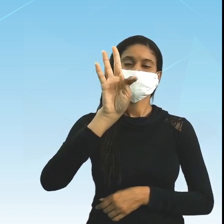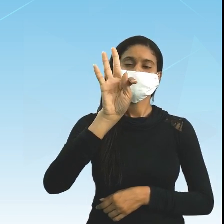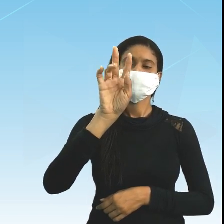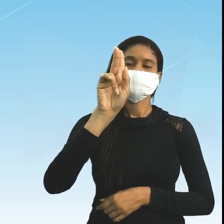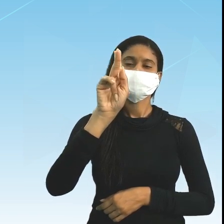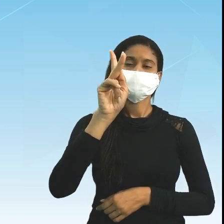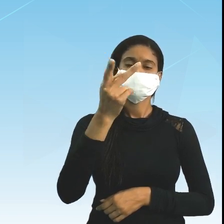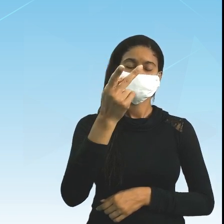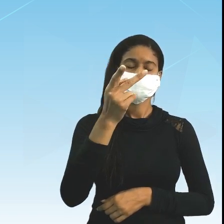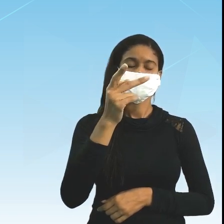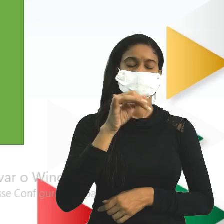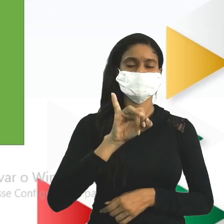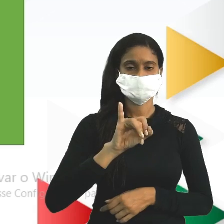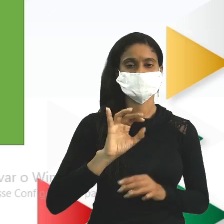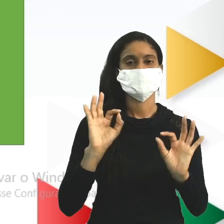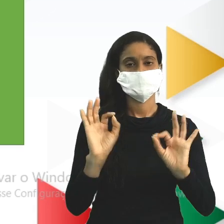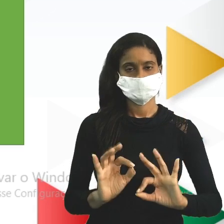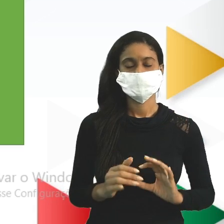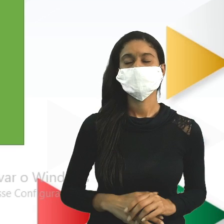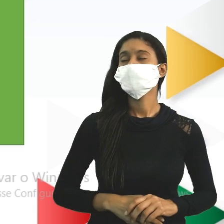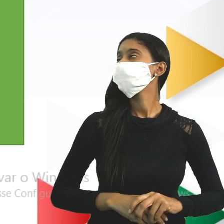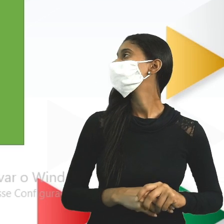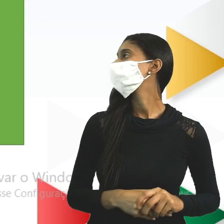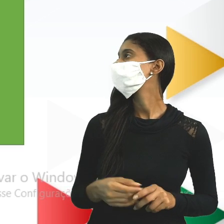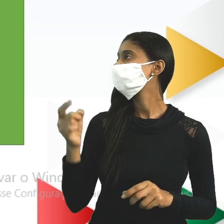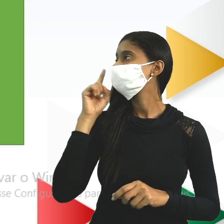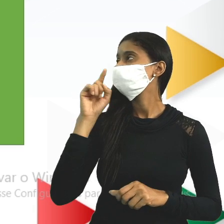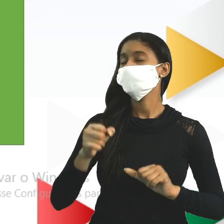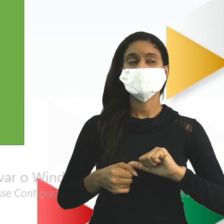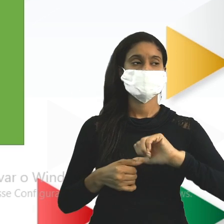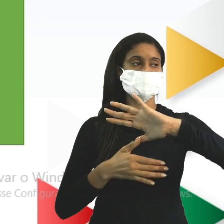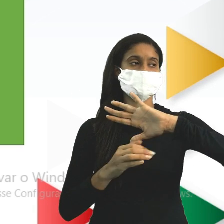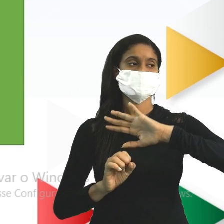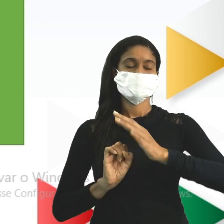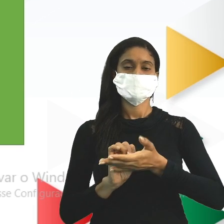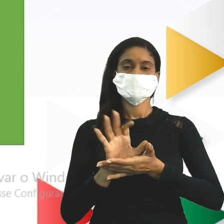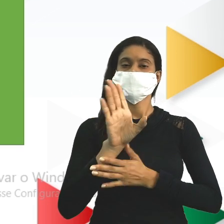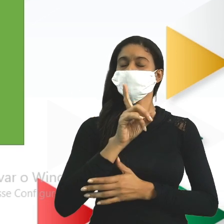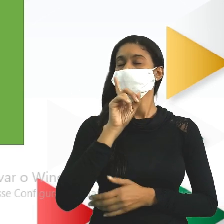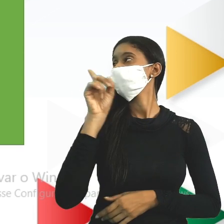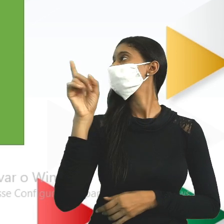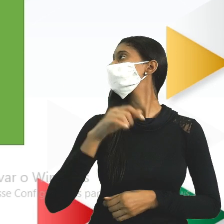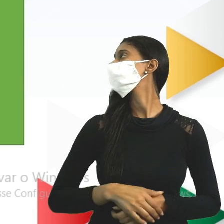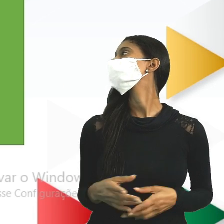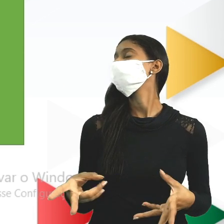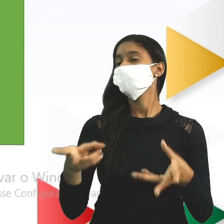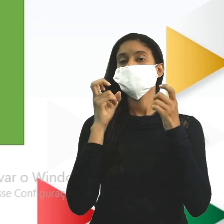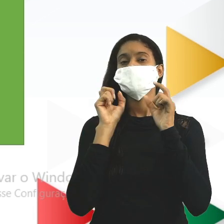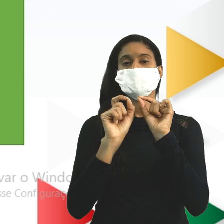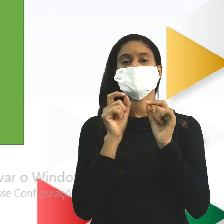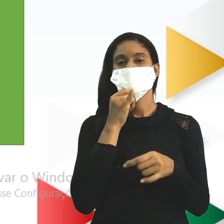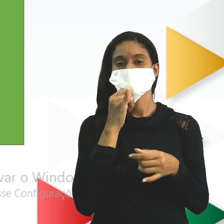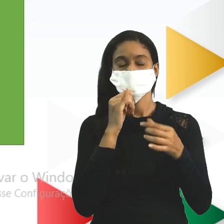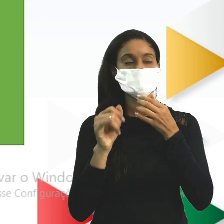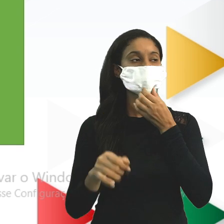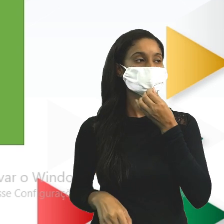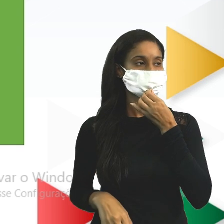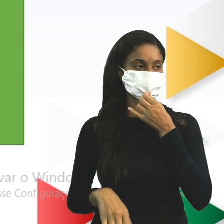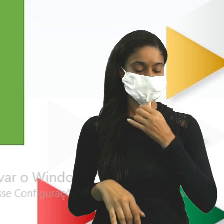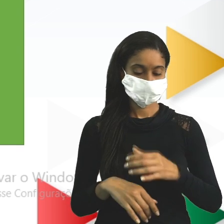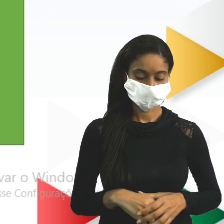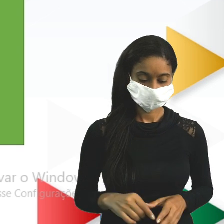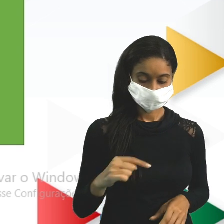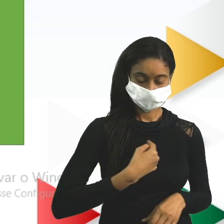amores? Olha o mapa agora, olha os slides. Dá para perceber, por exemplo, a gente está